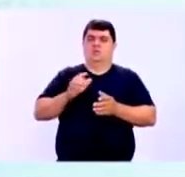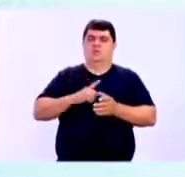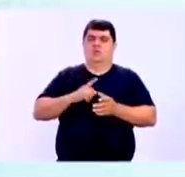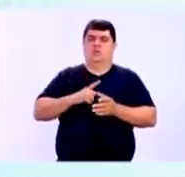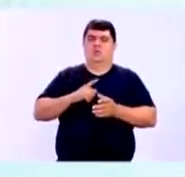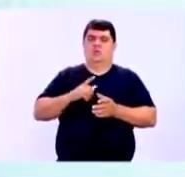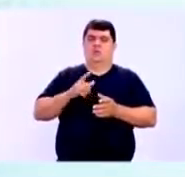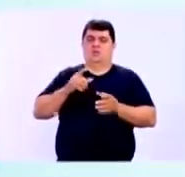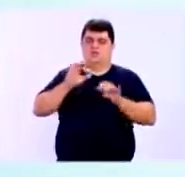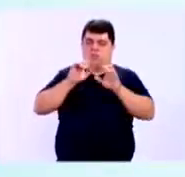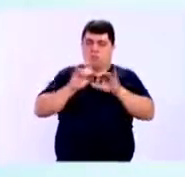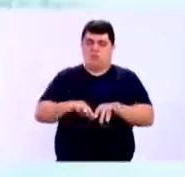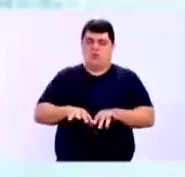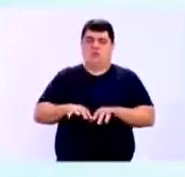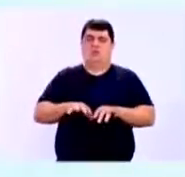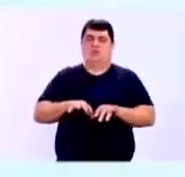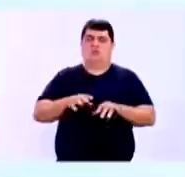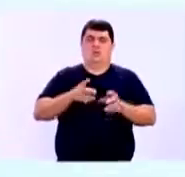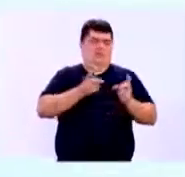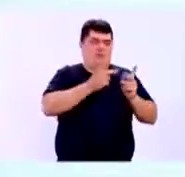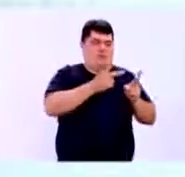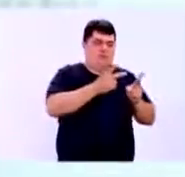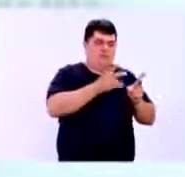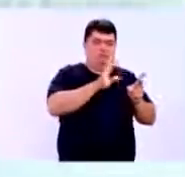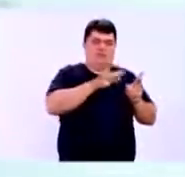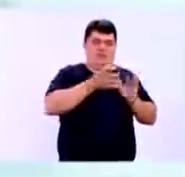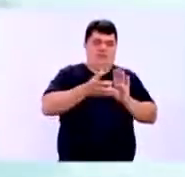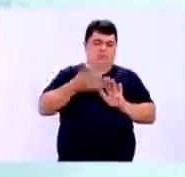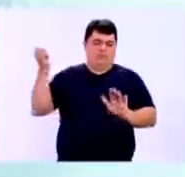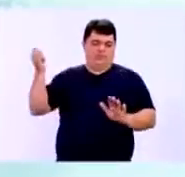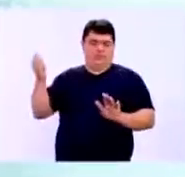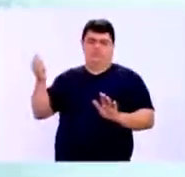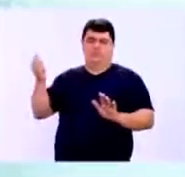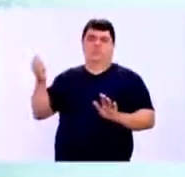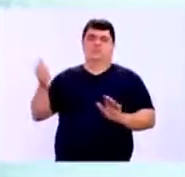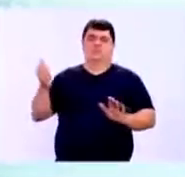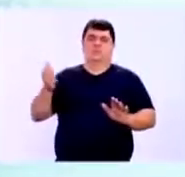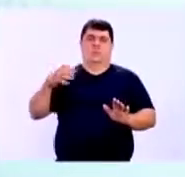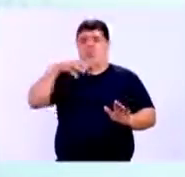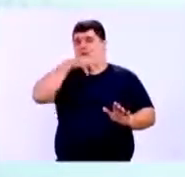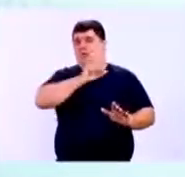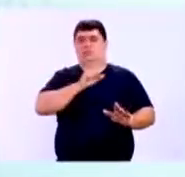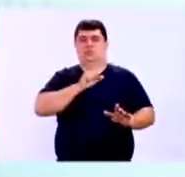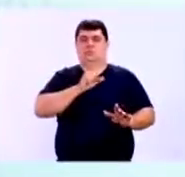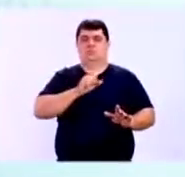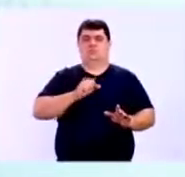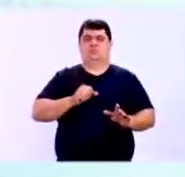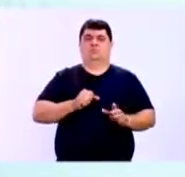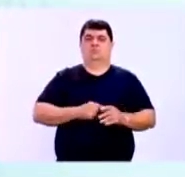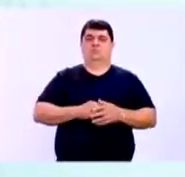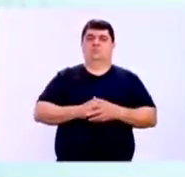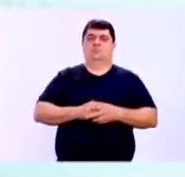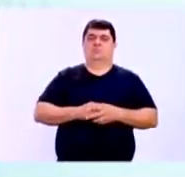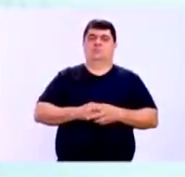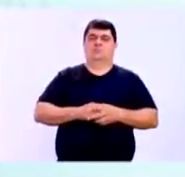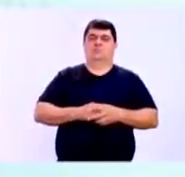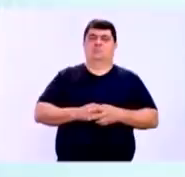lança manualmente. Deu saída, quando dá saída lá no caixa, automaticamente já dá a baixa no